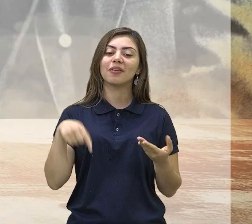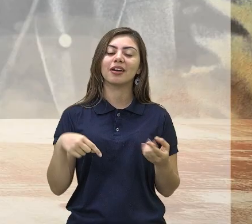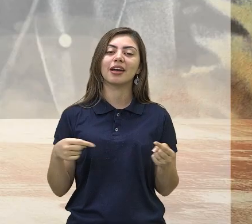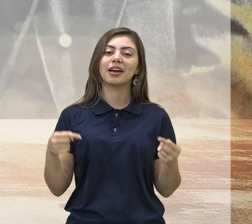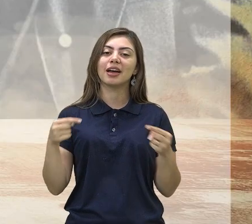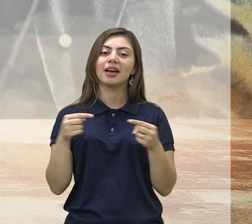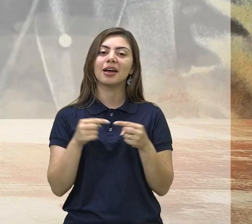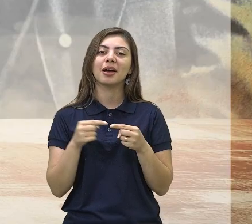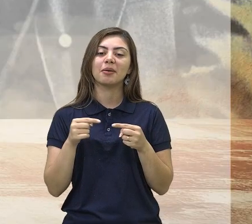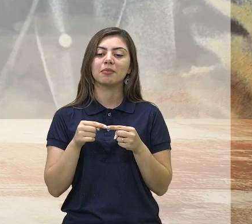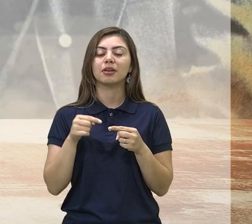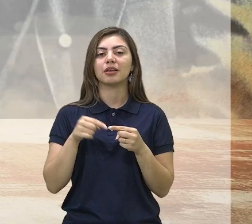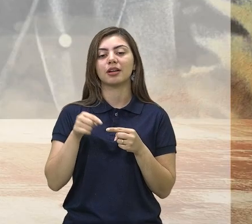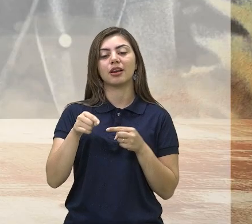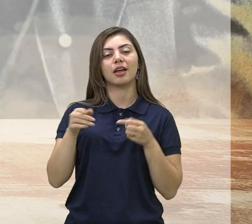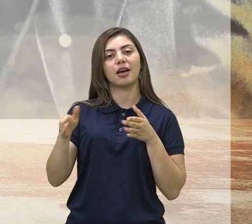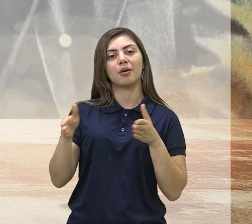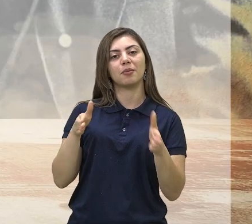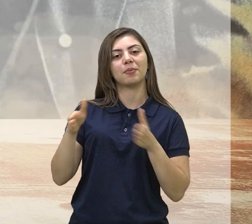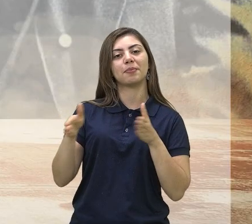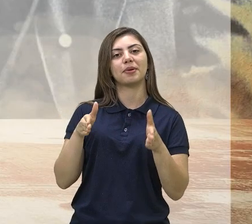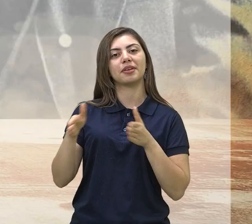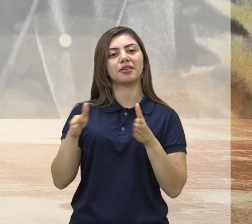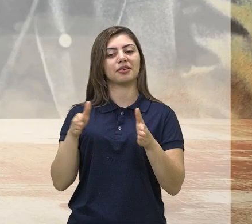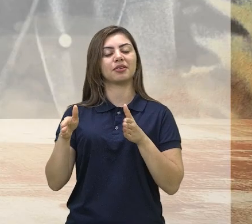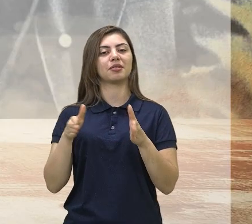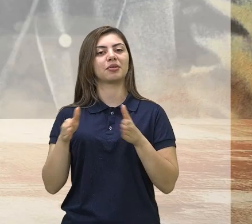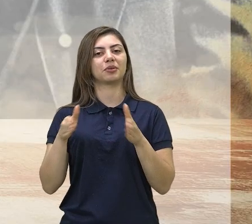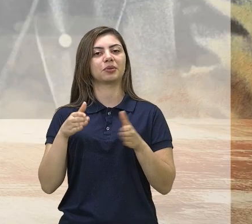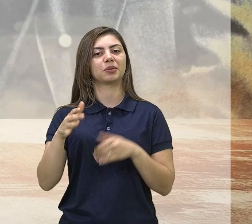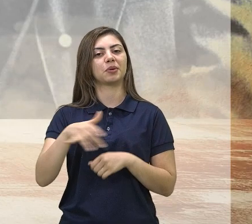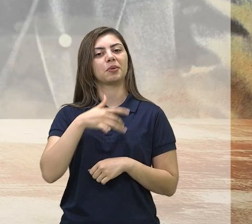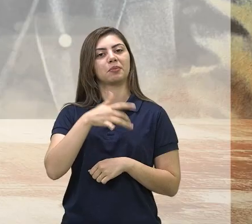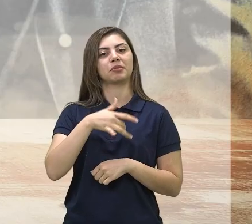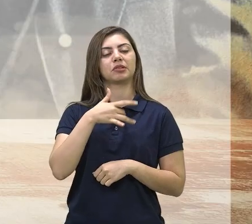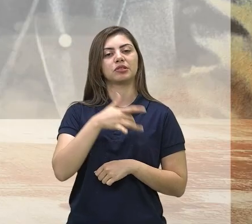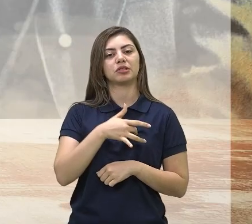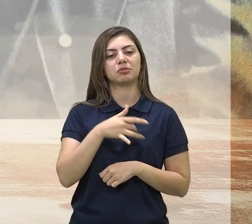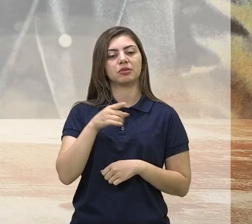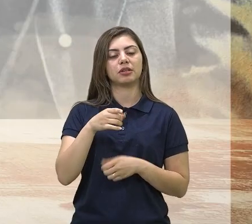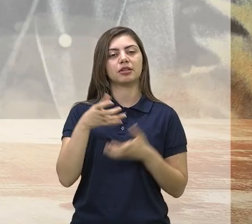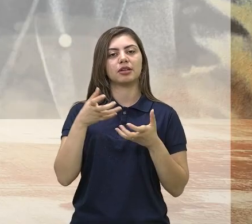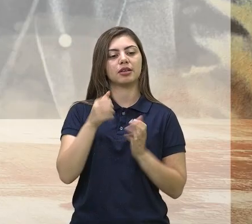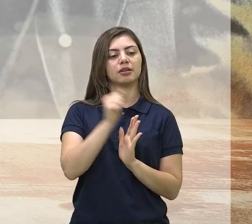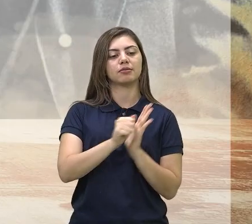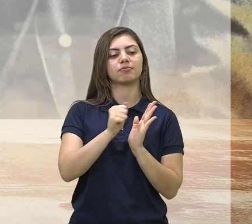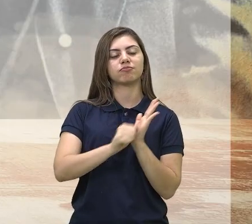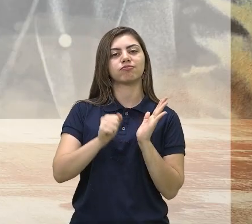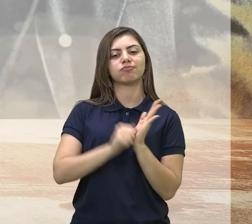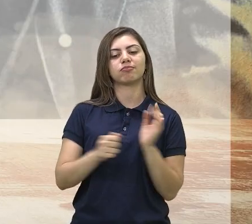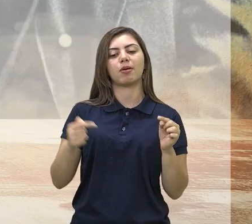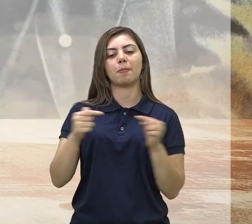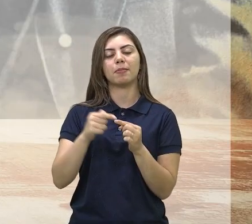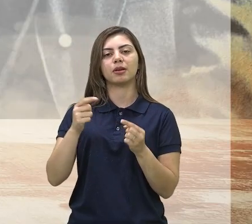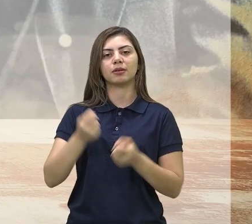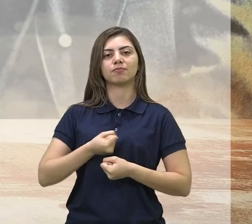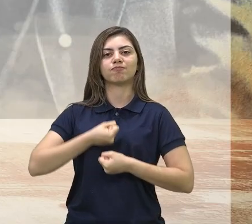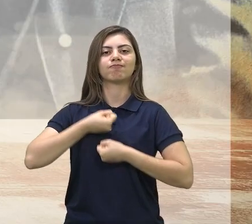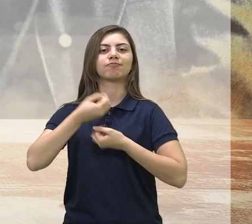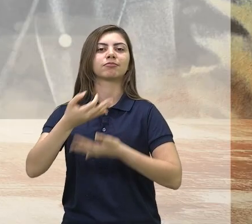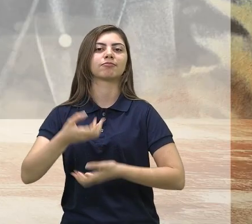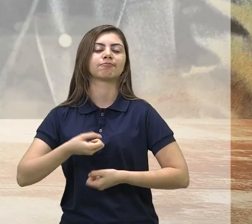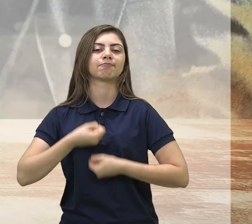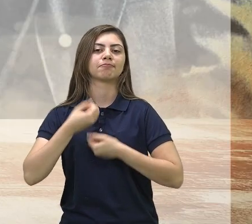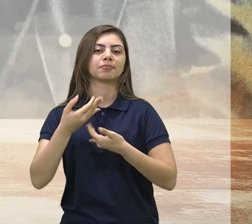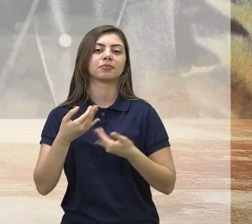utilizou bastante, tá, a escrita para expressar. Lembrando que esse movimento, né,